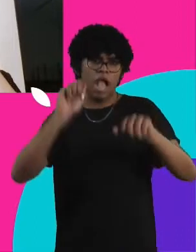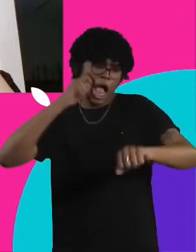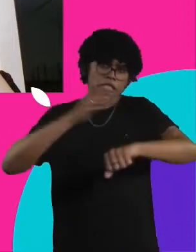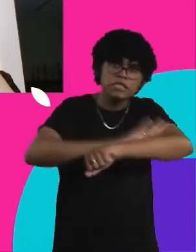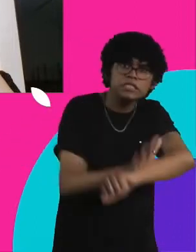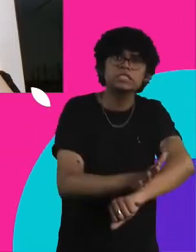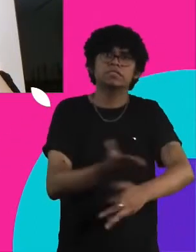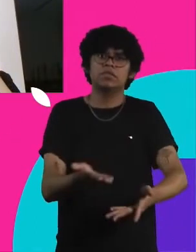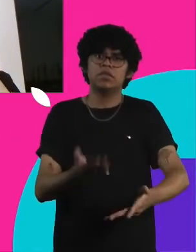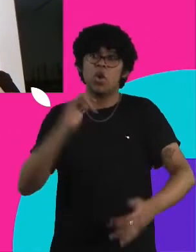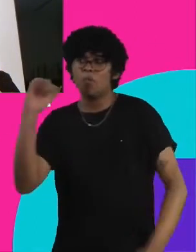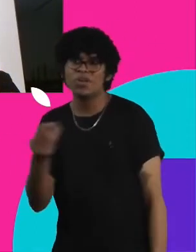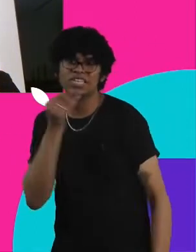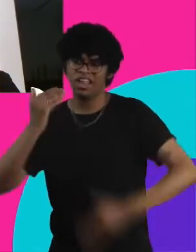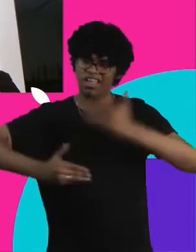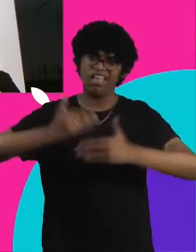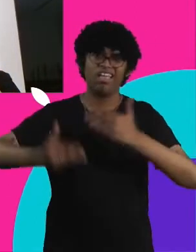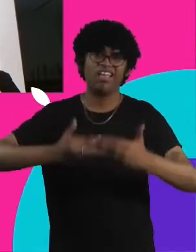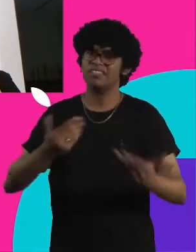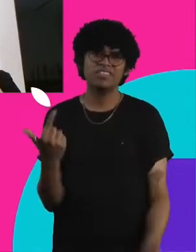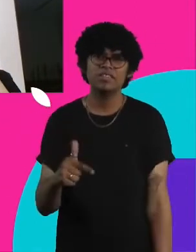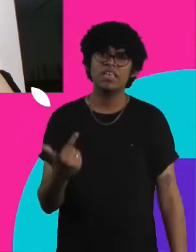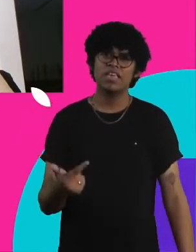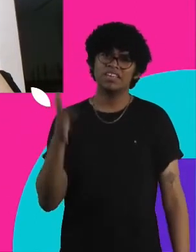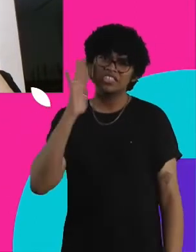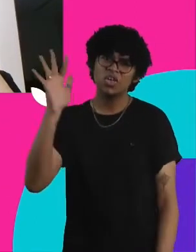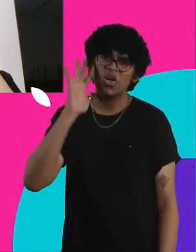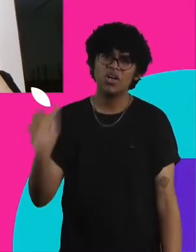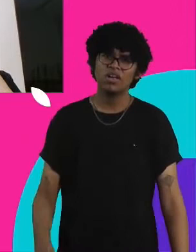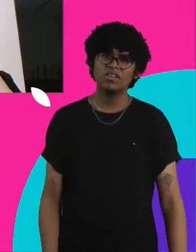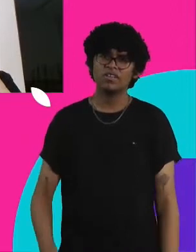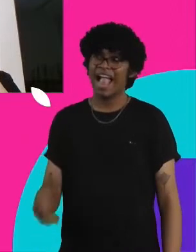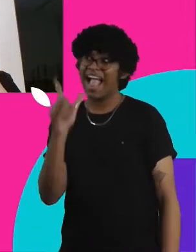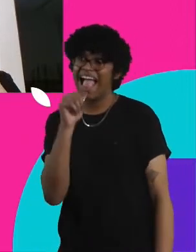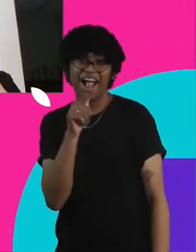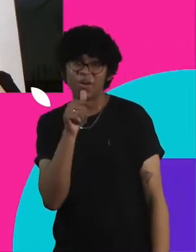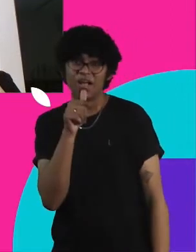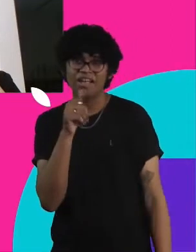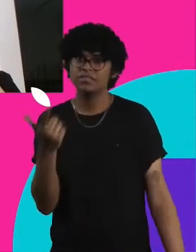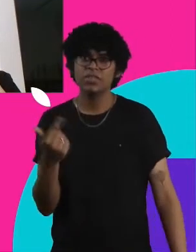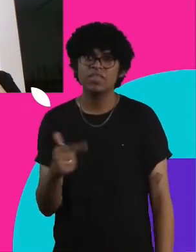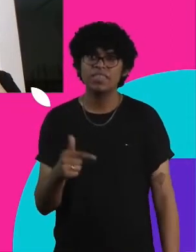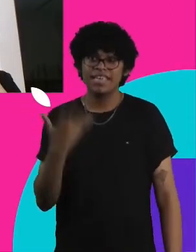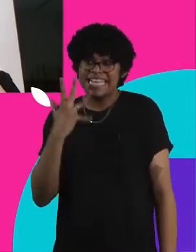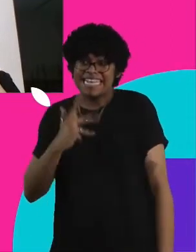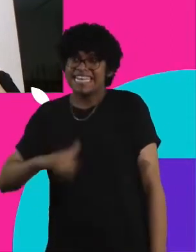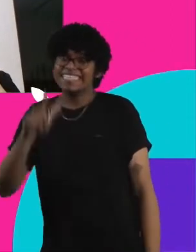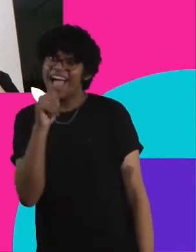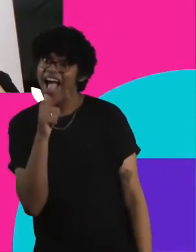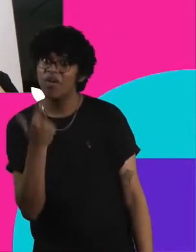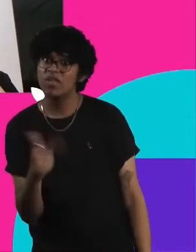oportunidade para as pessoas se desenvolverem, para alcançarem seus sonhos. Um país onde as pessoas não têm acesso a água potável. Uma criança que não tem acesso à água potável não